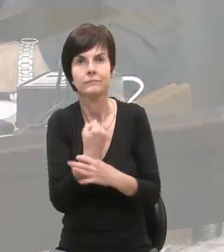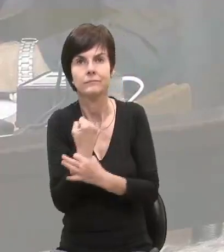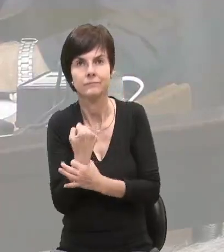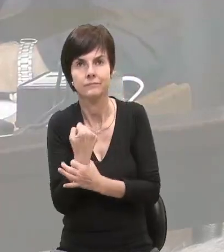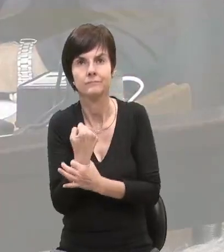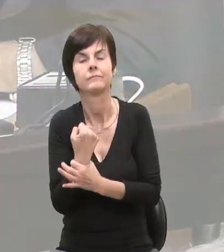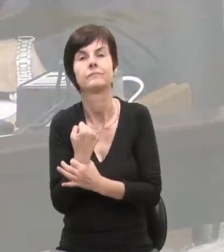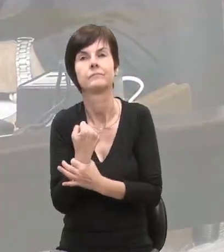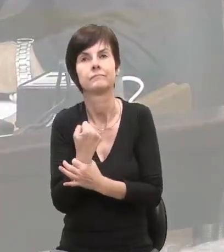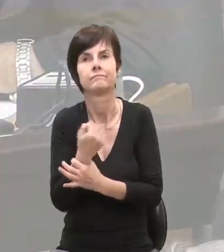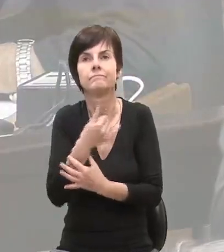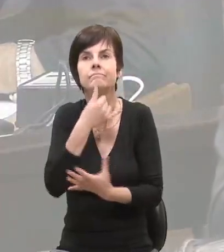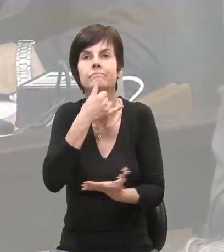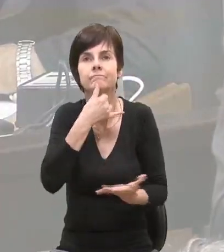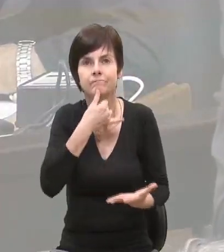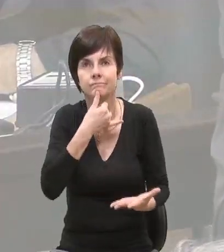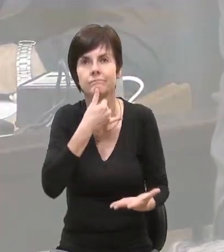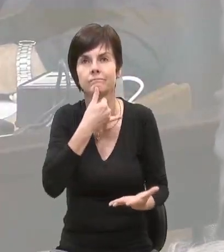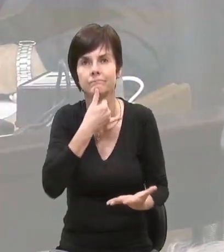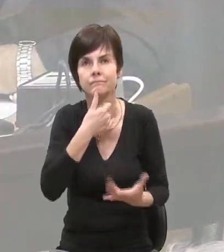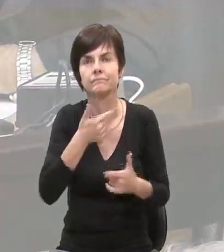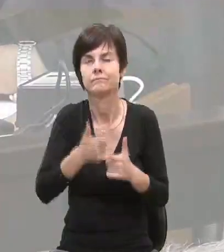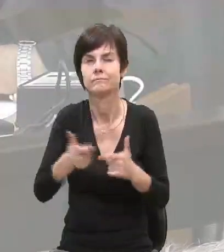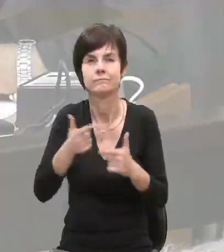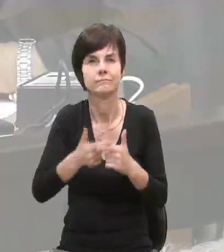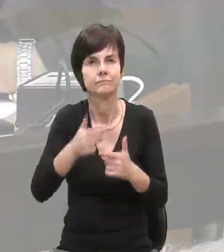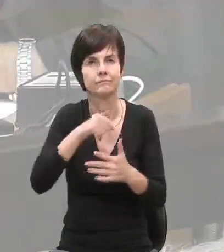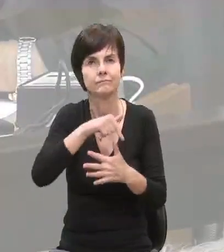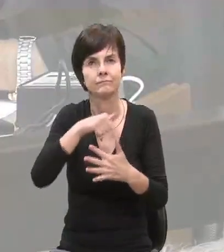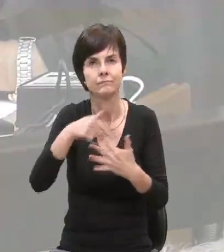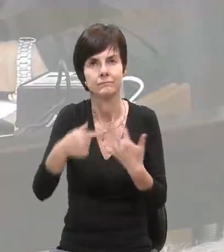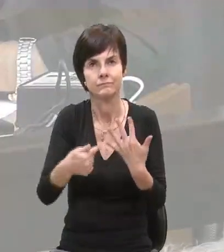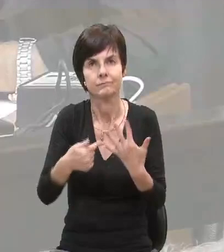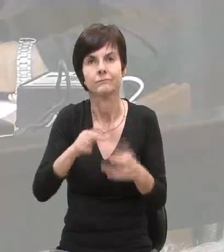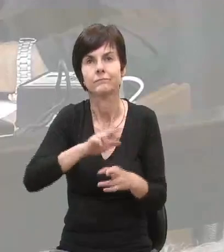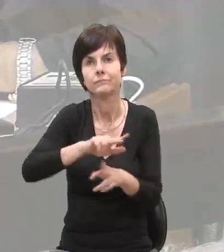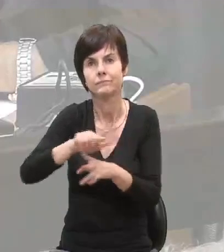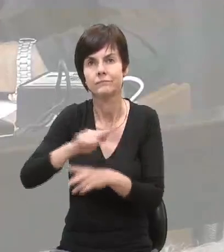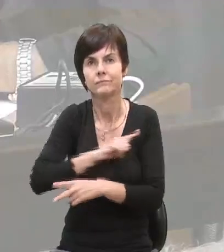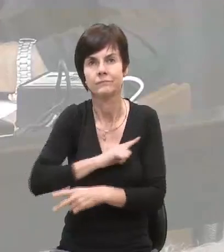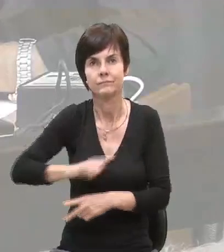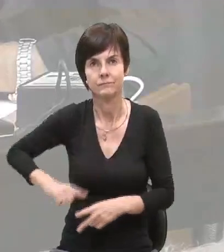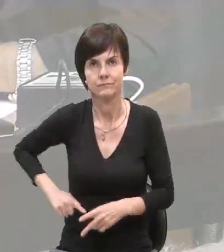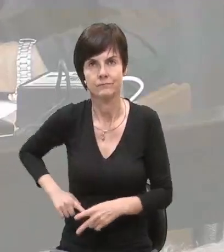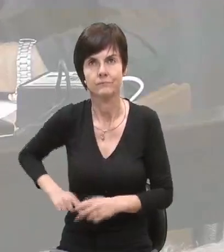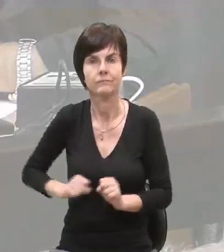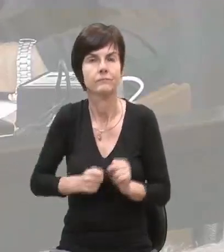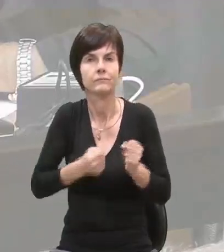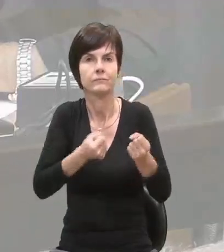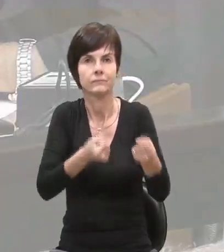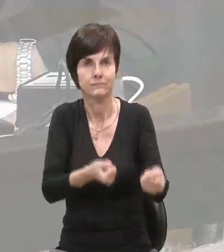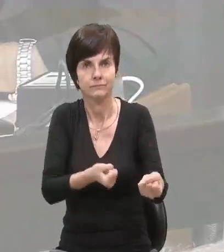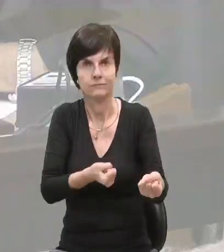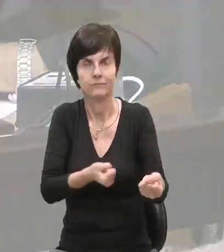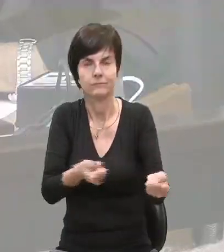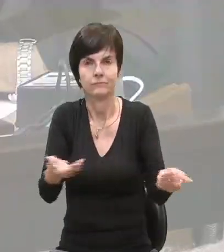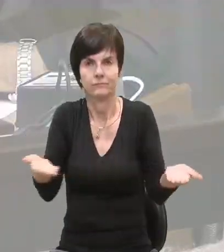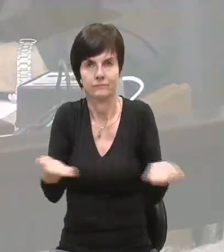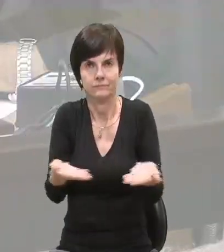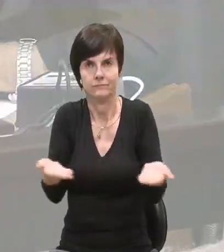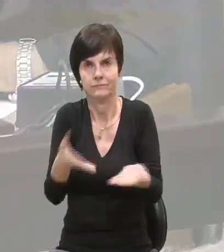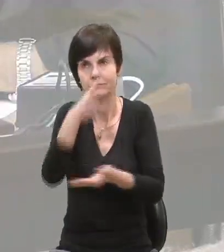segurança, infelizmente é um problema de vários governos. Não estou aqui para fazer a defesa e nem a menção disso ou